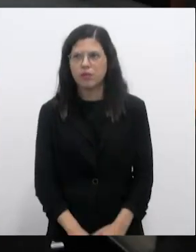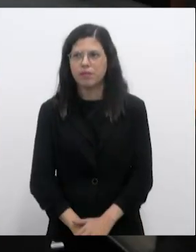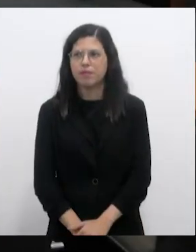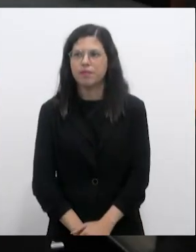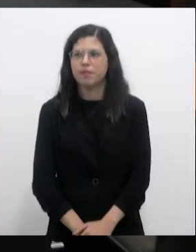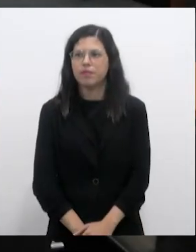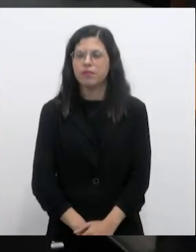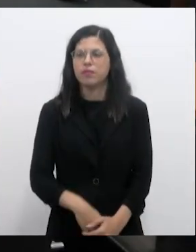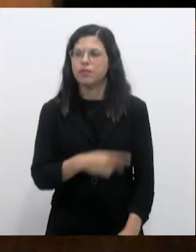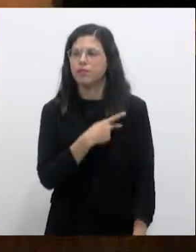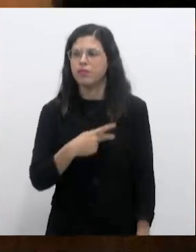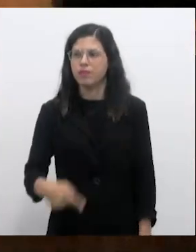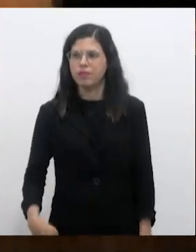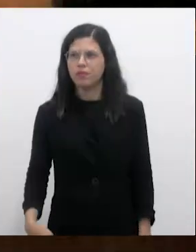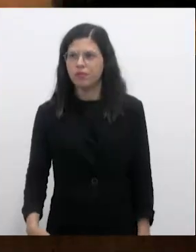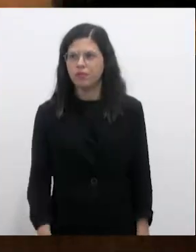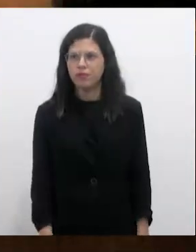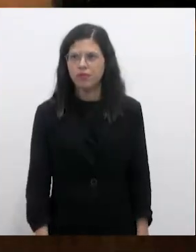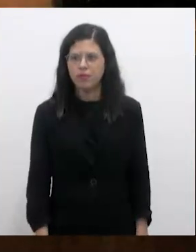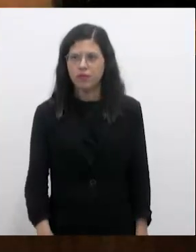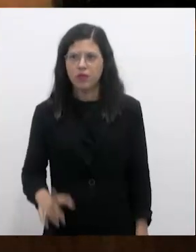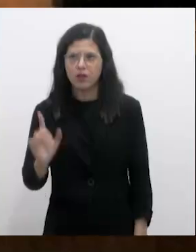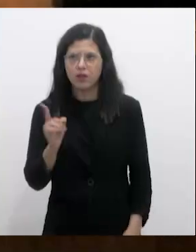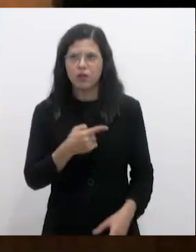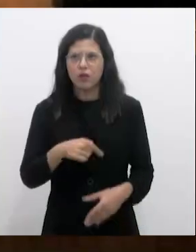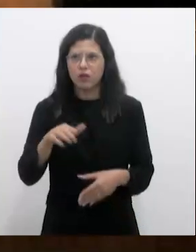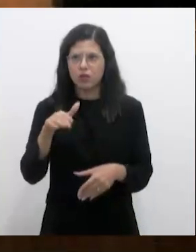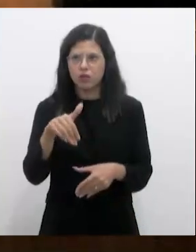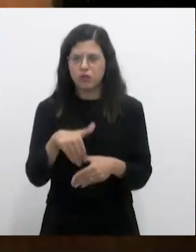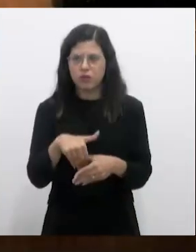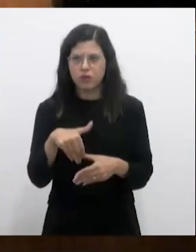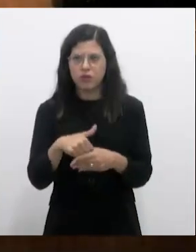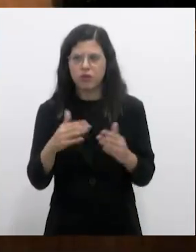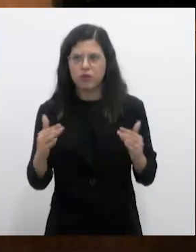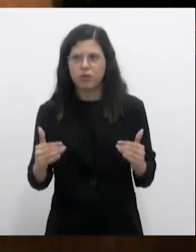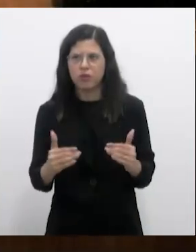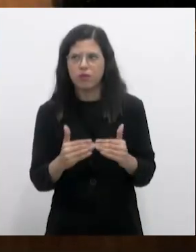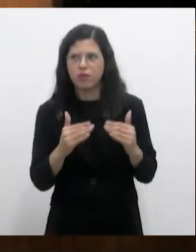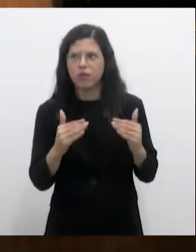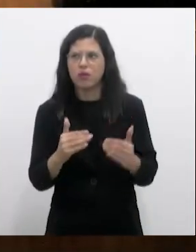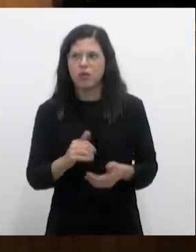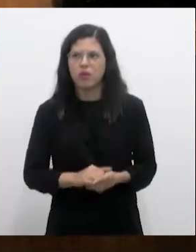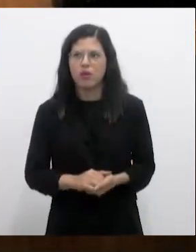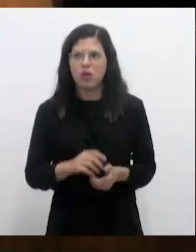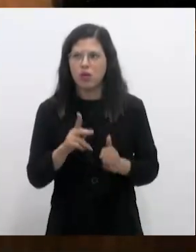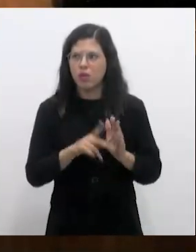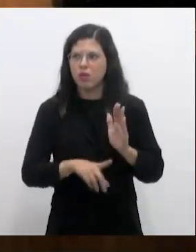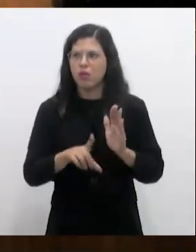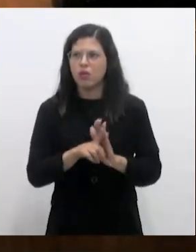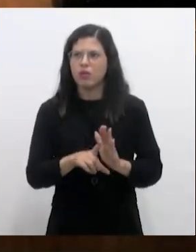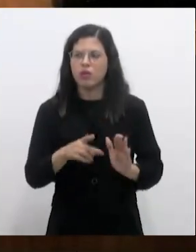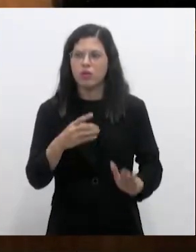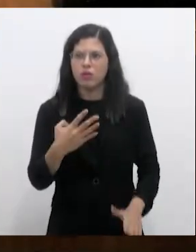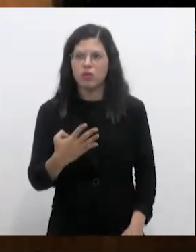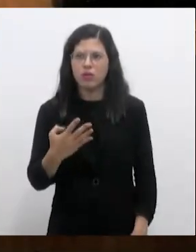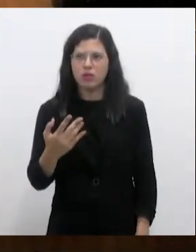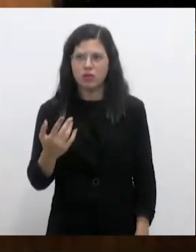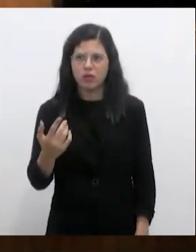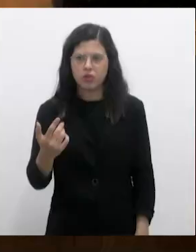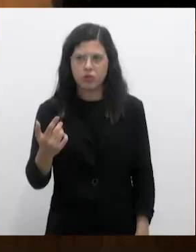Presidente, nós votamos favoráveis ao PL 417